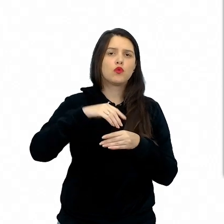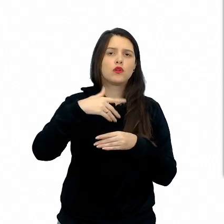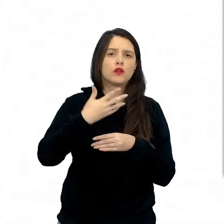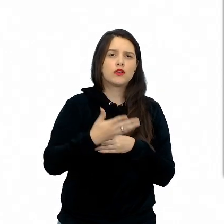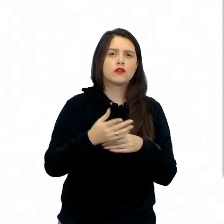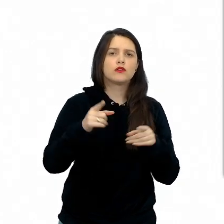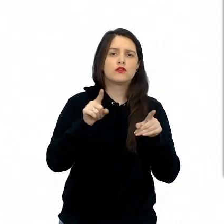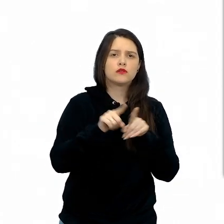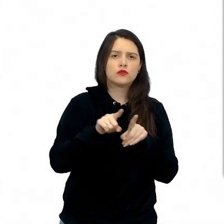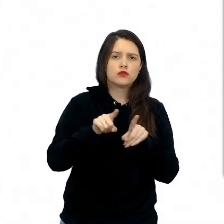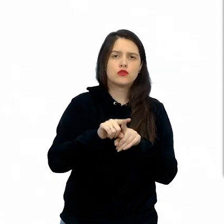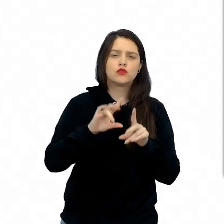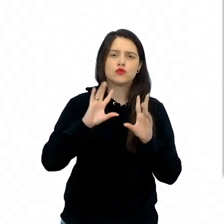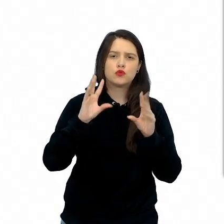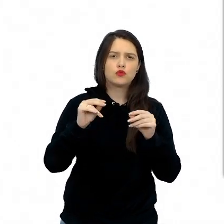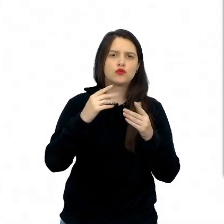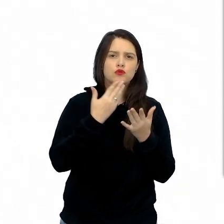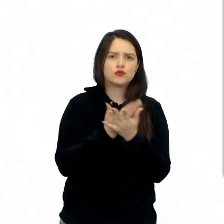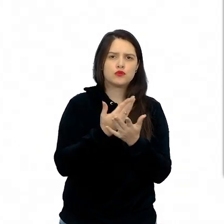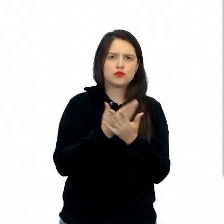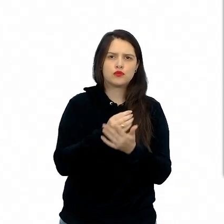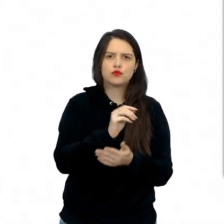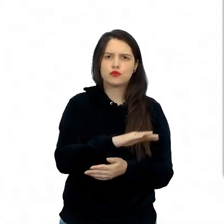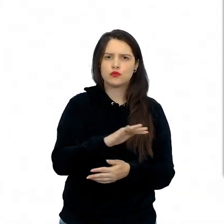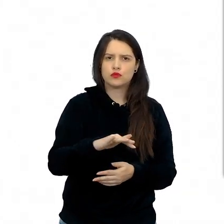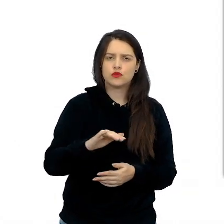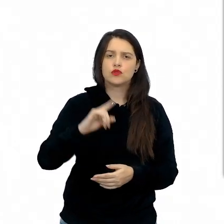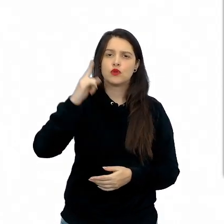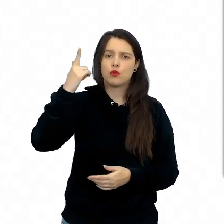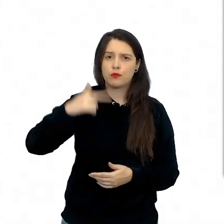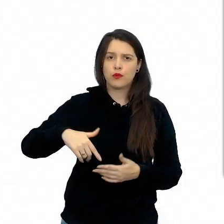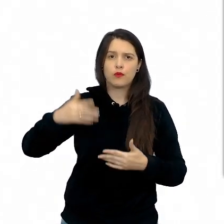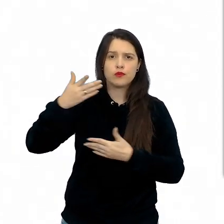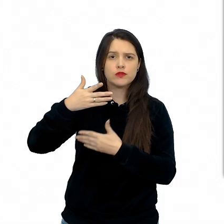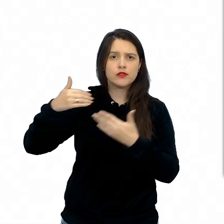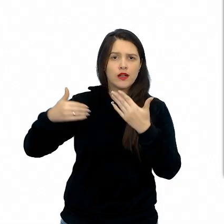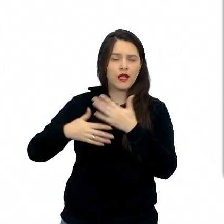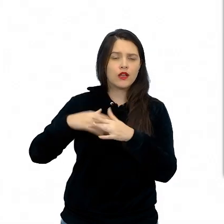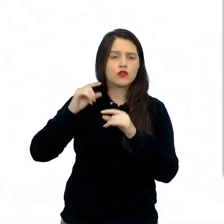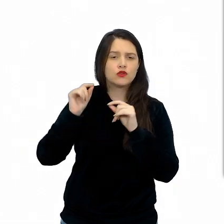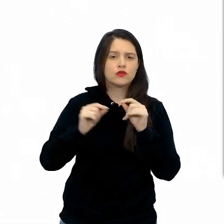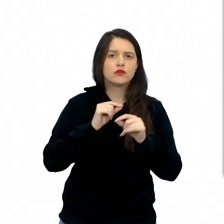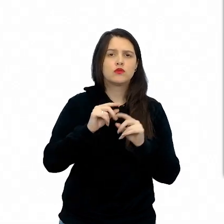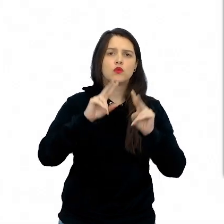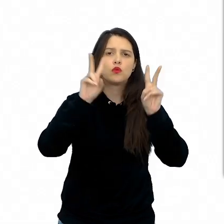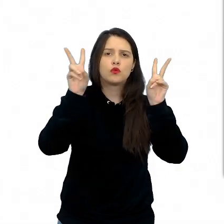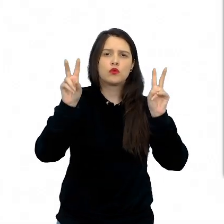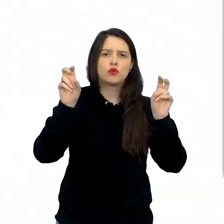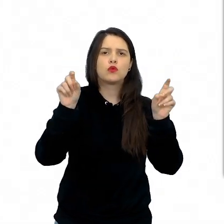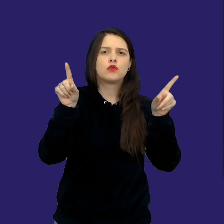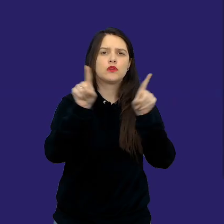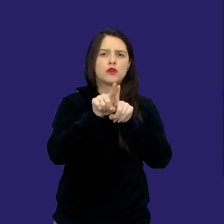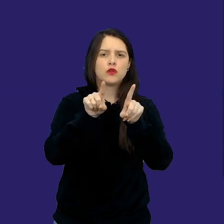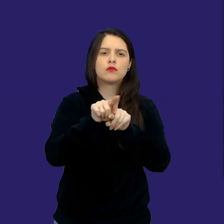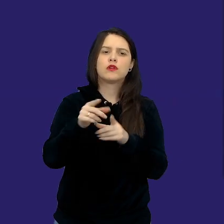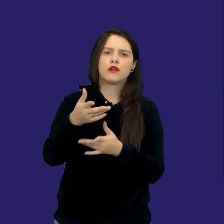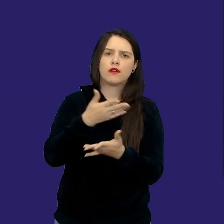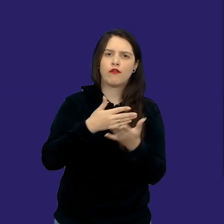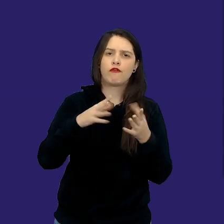e dos estudantes. No próximo slide, apresentaremos o segundo momento da nossa